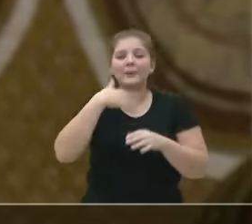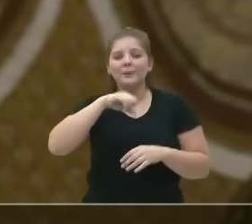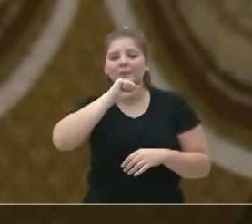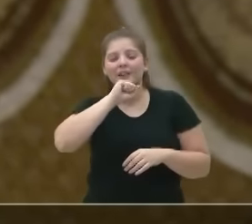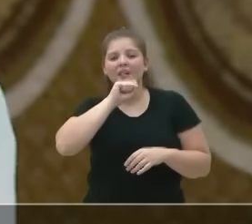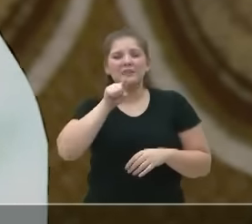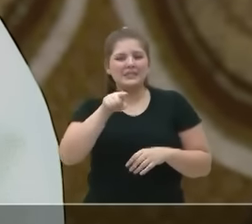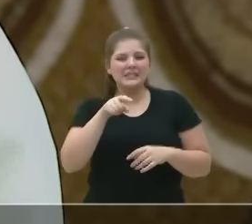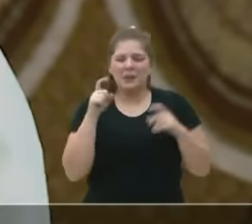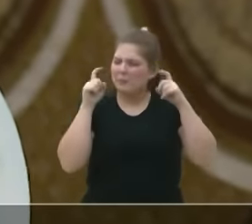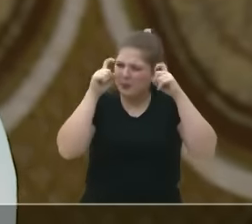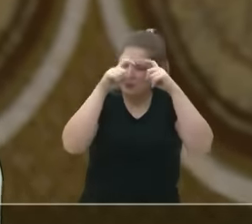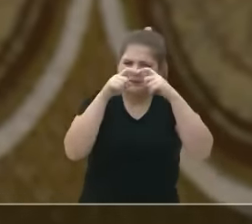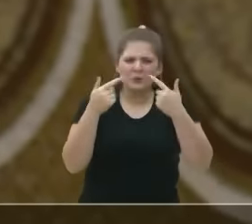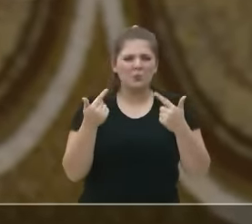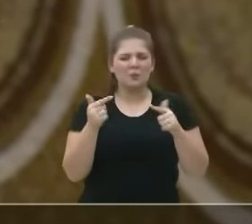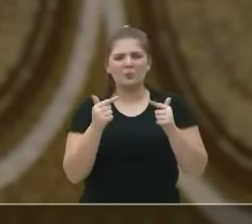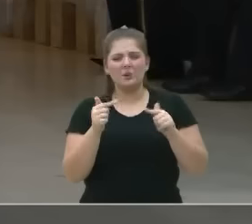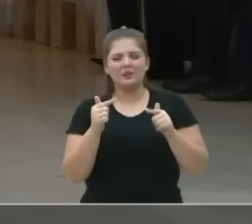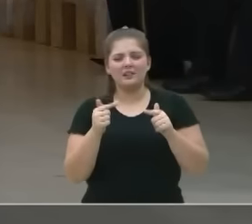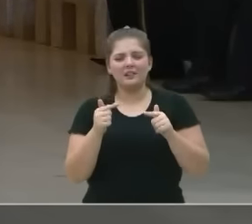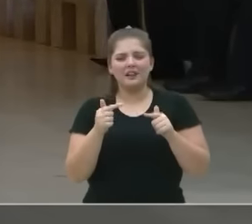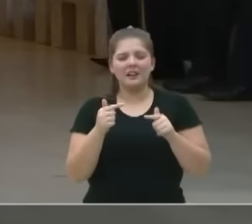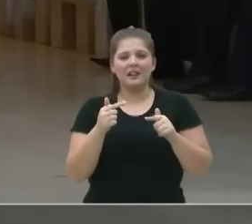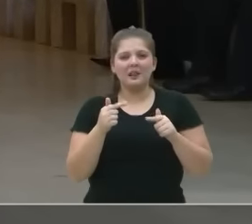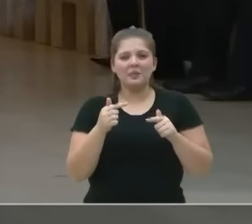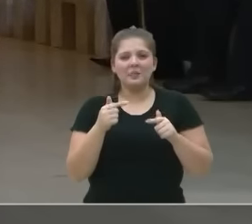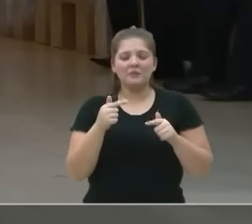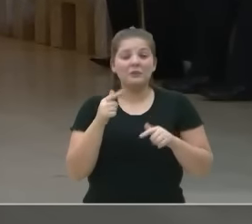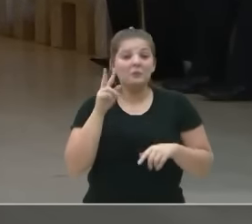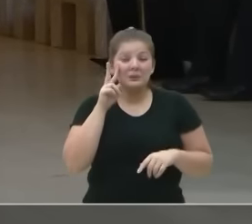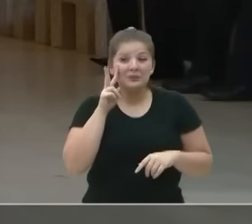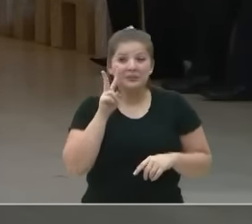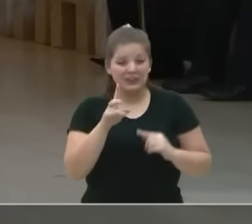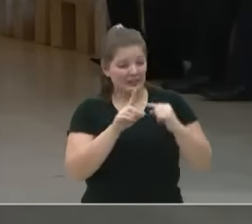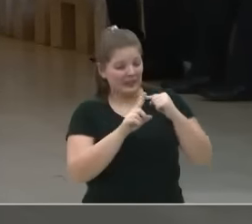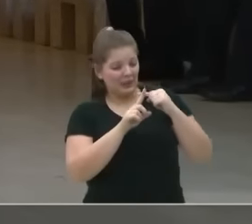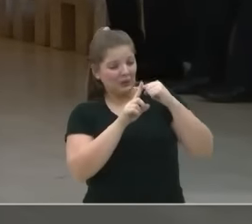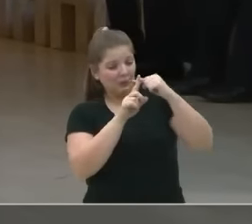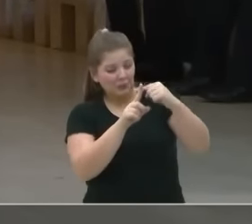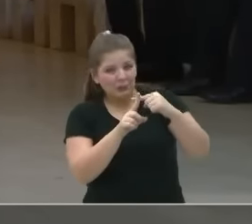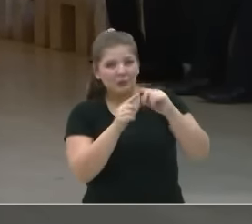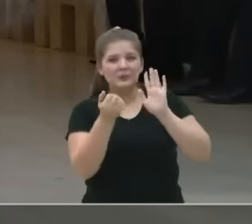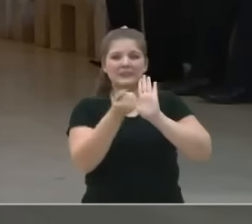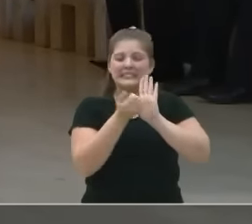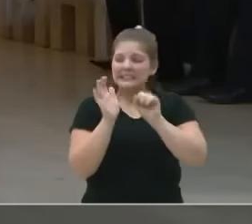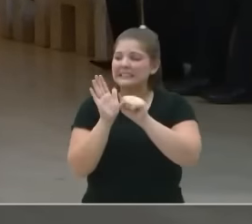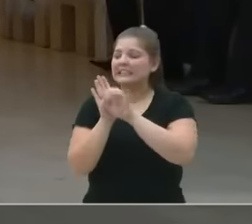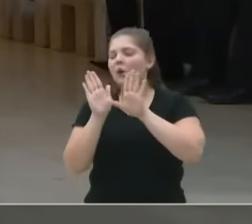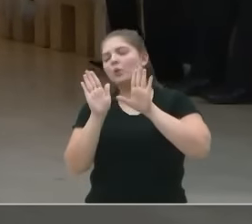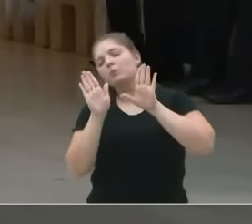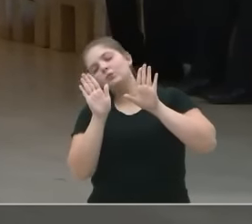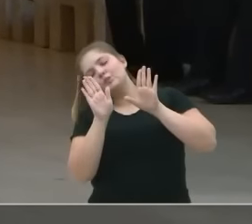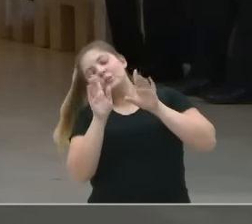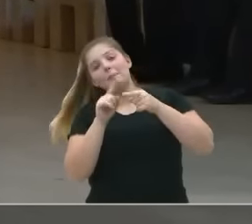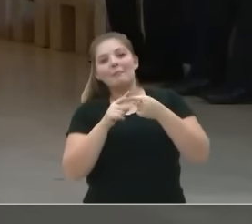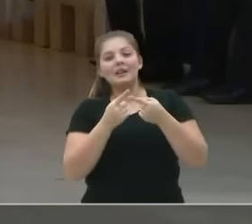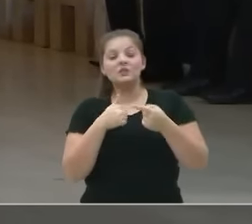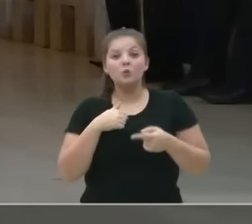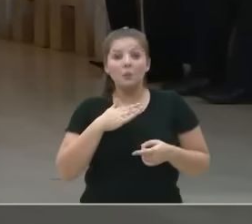se preocupem, vocês me verão despojado na cruz, chagado, morto, mas o meu